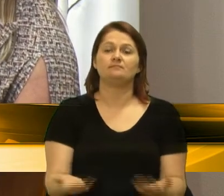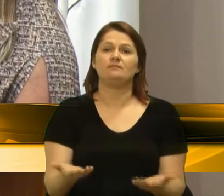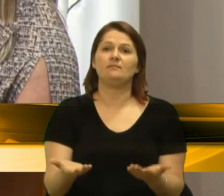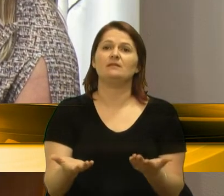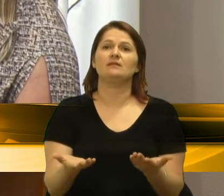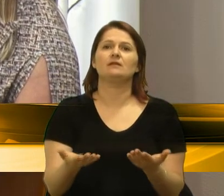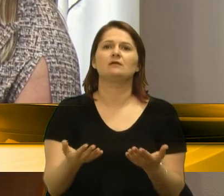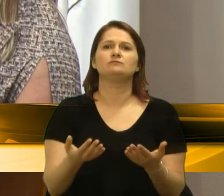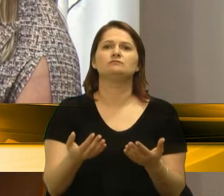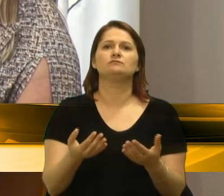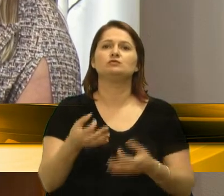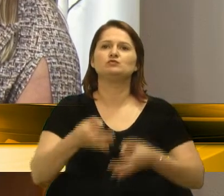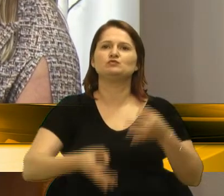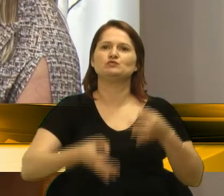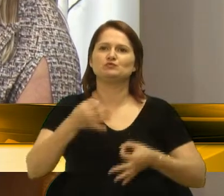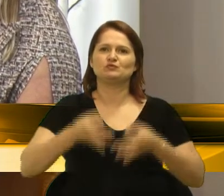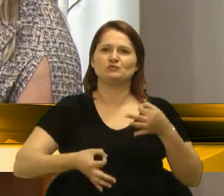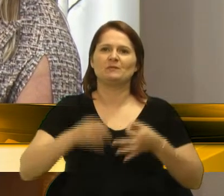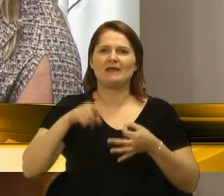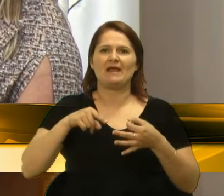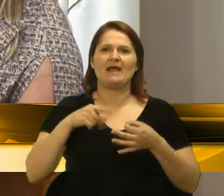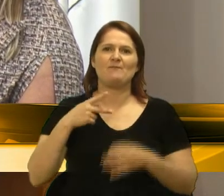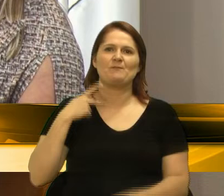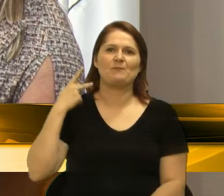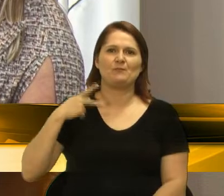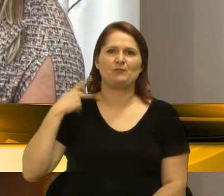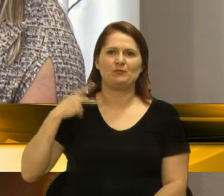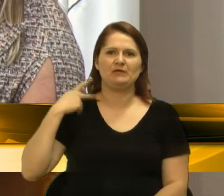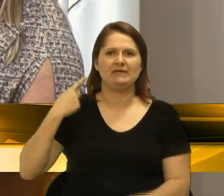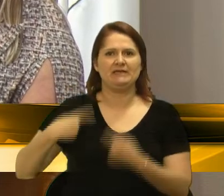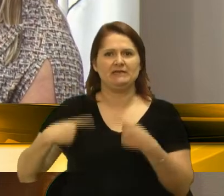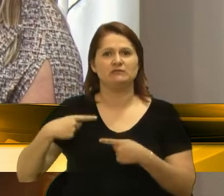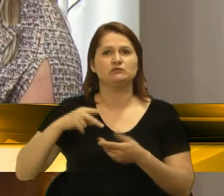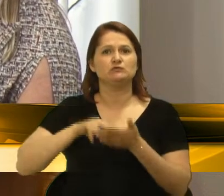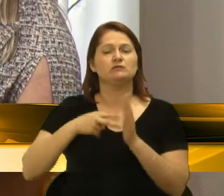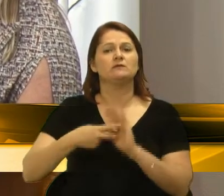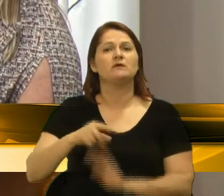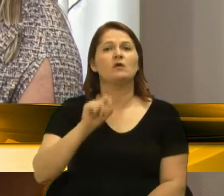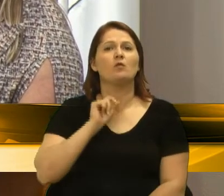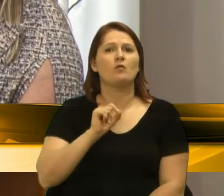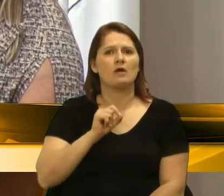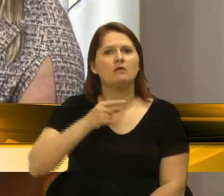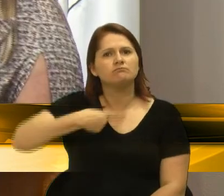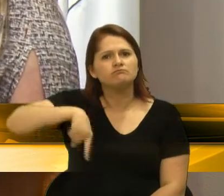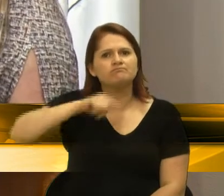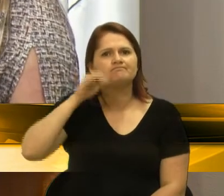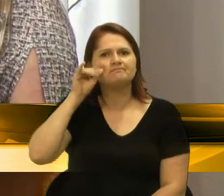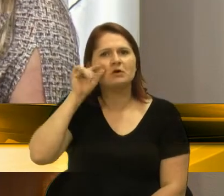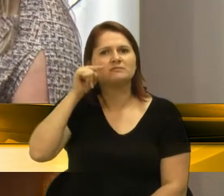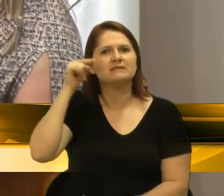julgamento ser político não afasta a observância destes princípios, por se tratar,